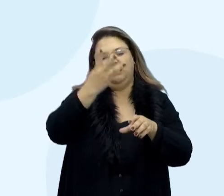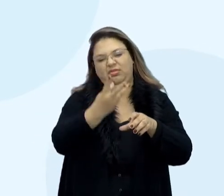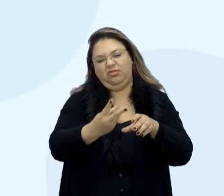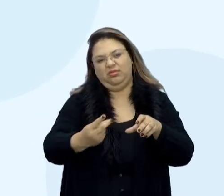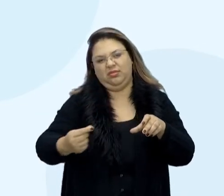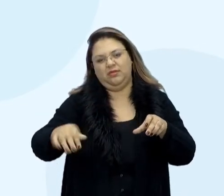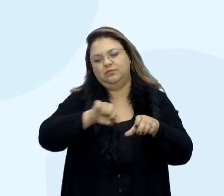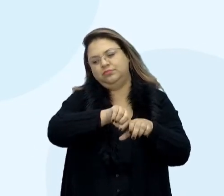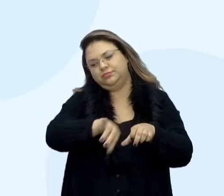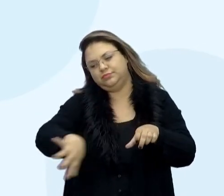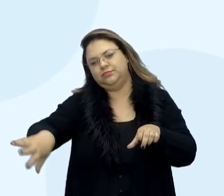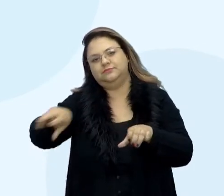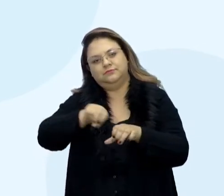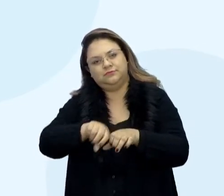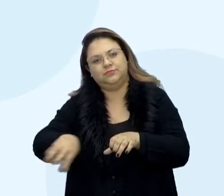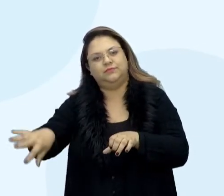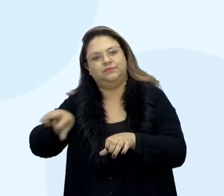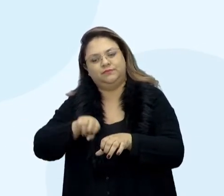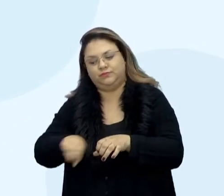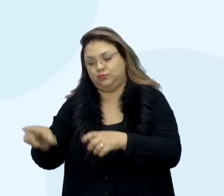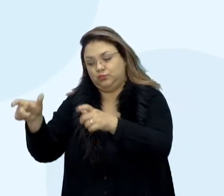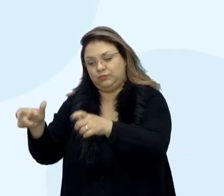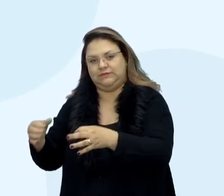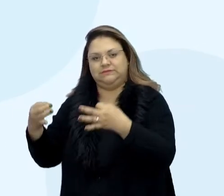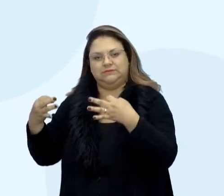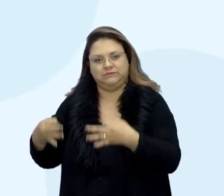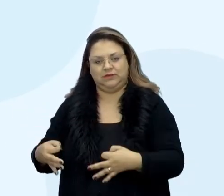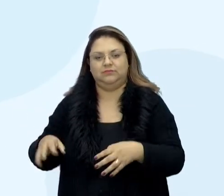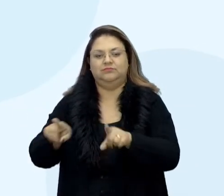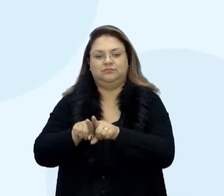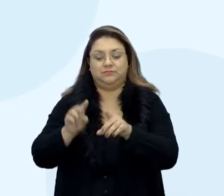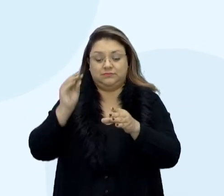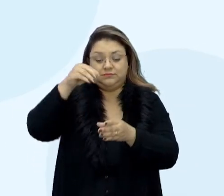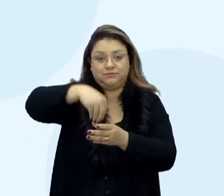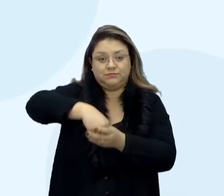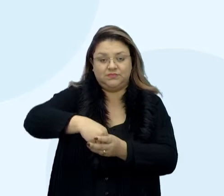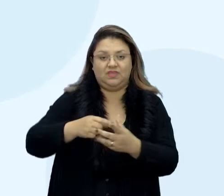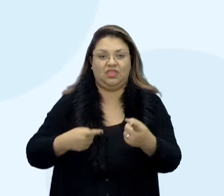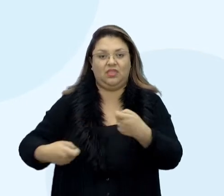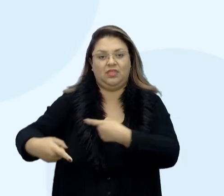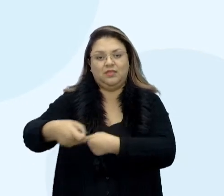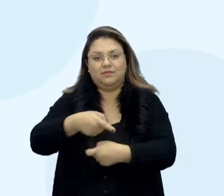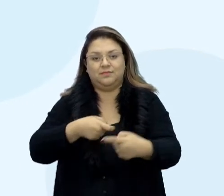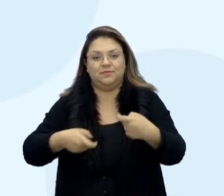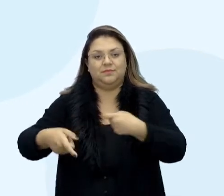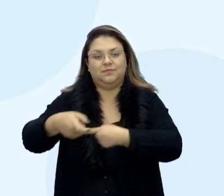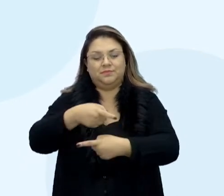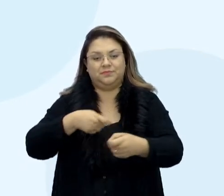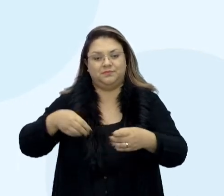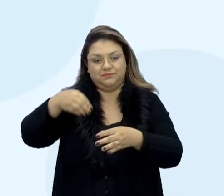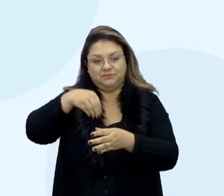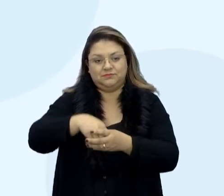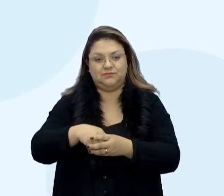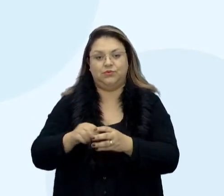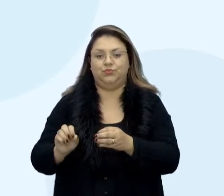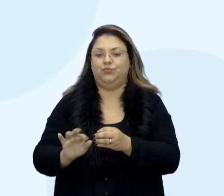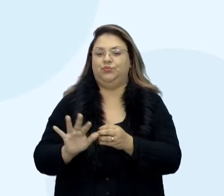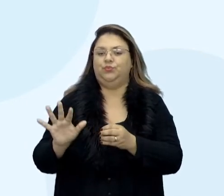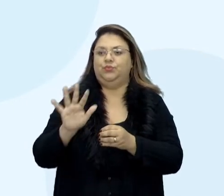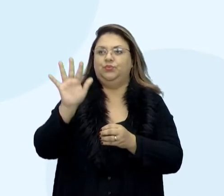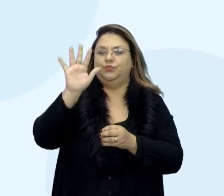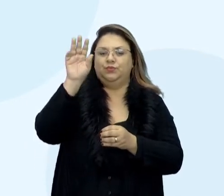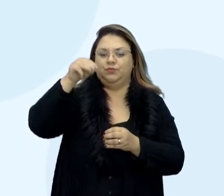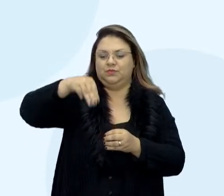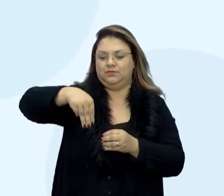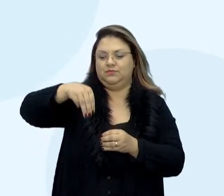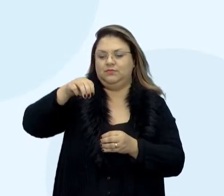e também, né, através do trabalho das bactérias, decompondo esse material, sobra um gás chamado metano. E também